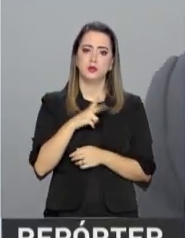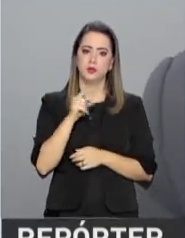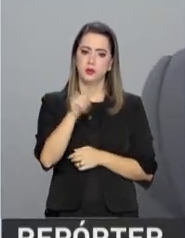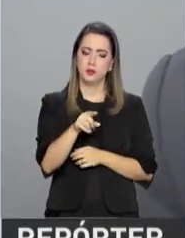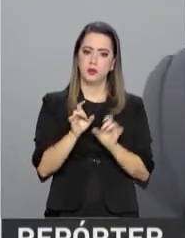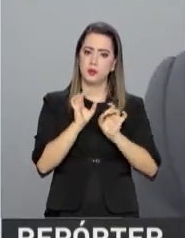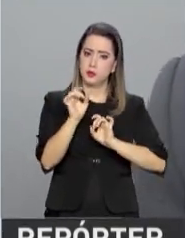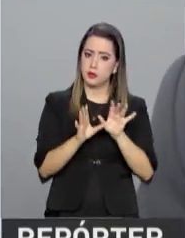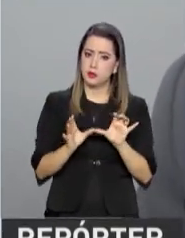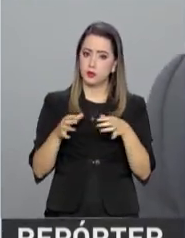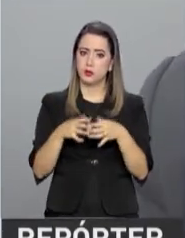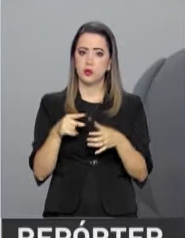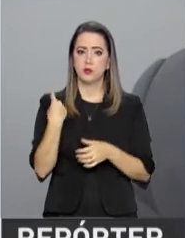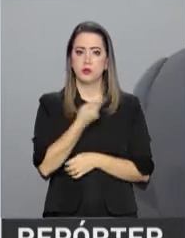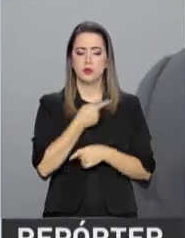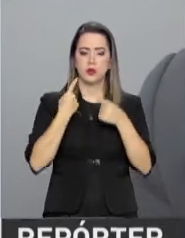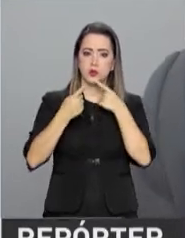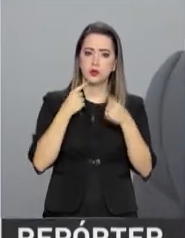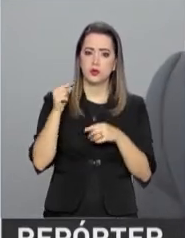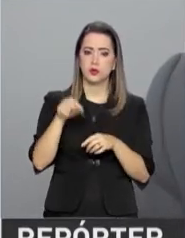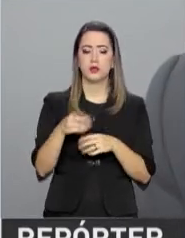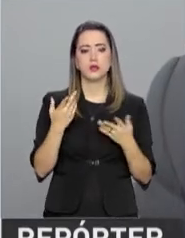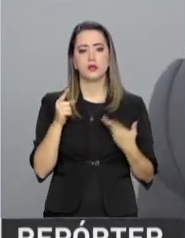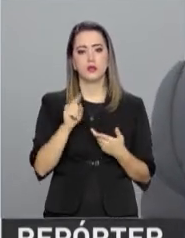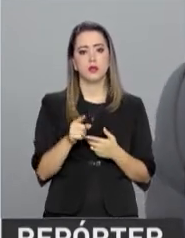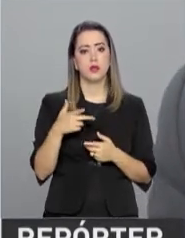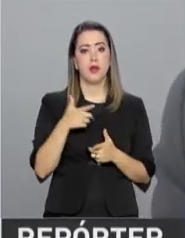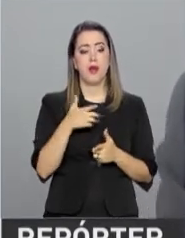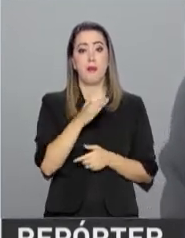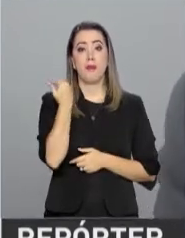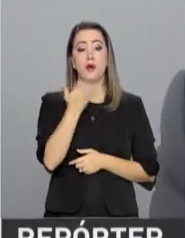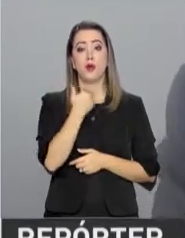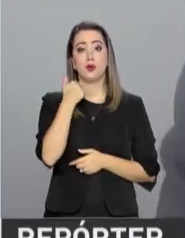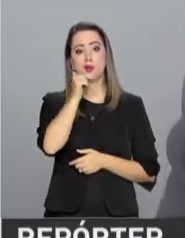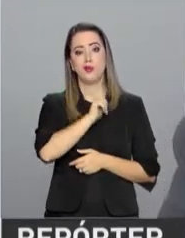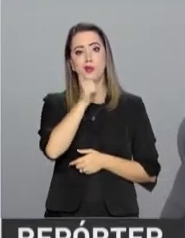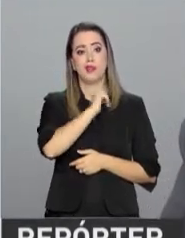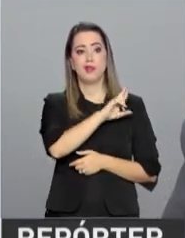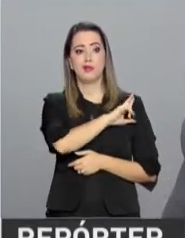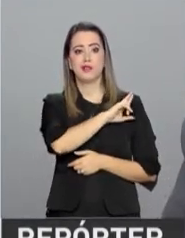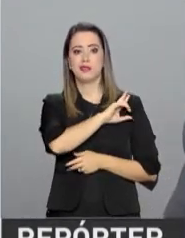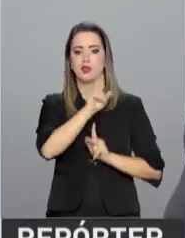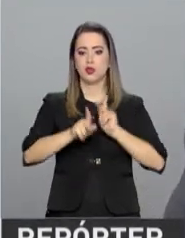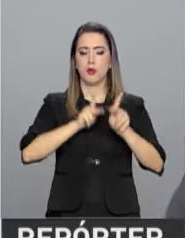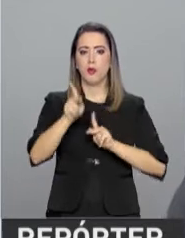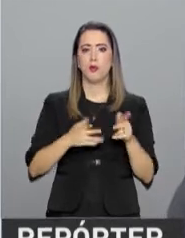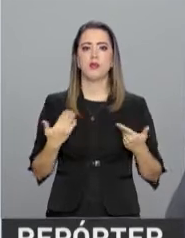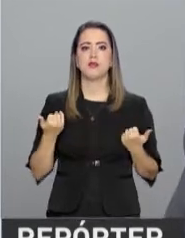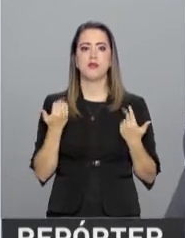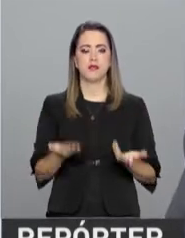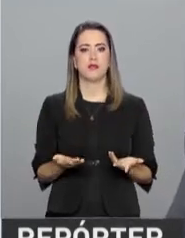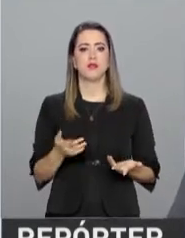caso especial que nós estamos aqui discutindo trata-se do assassinato de uma representante popular que é o que sei